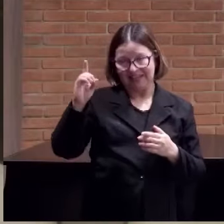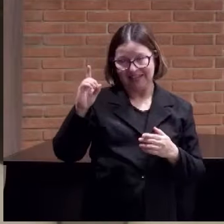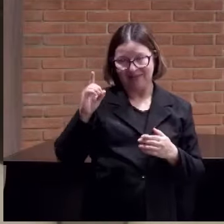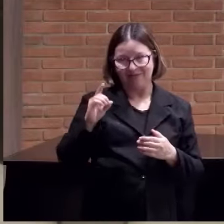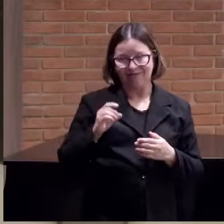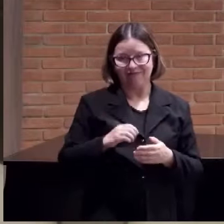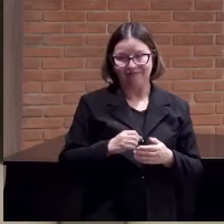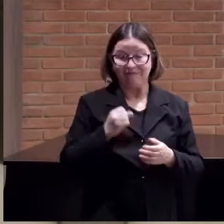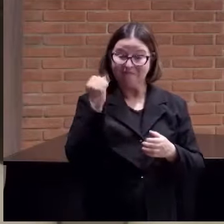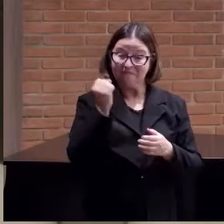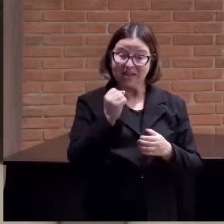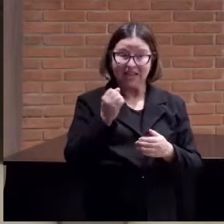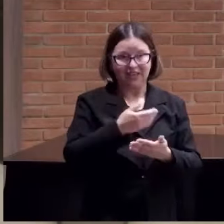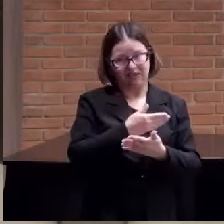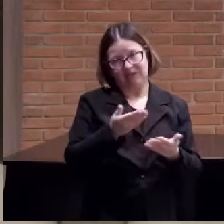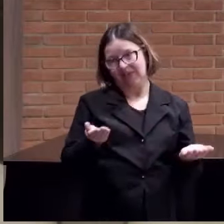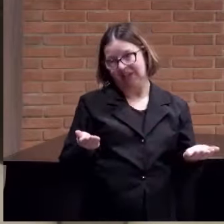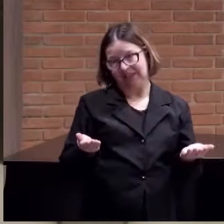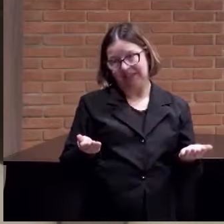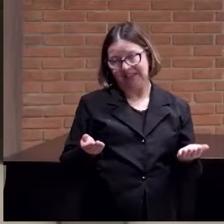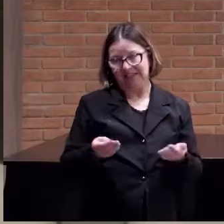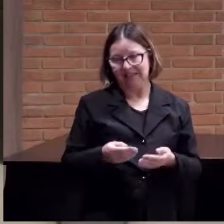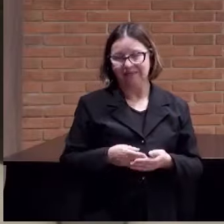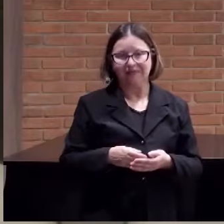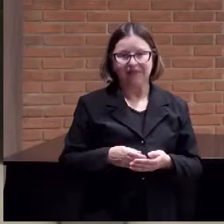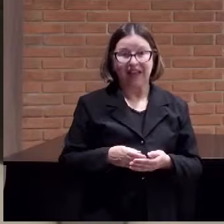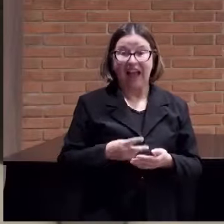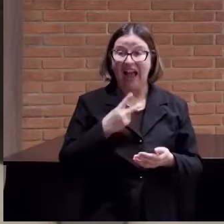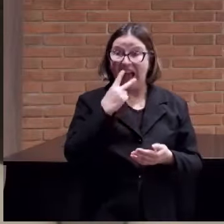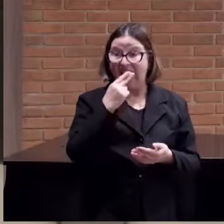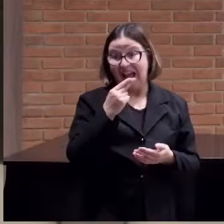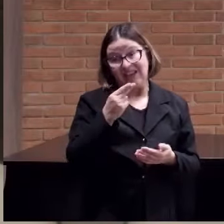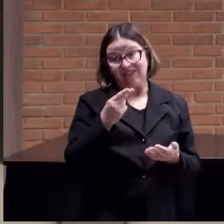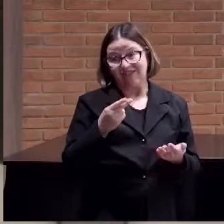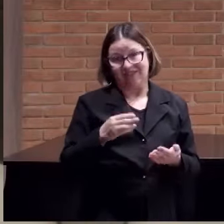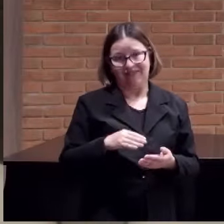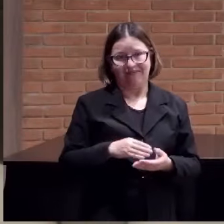Vão estar achando que estão prestando um culto a Deus.